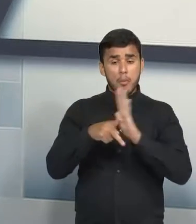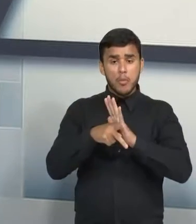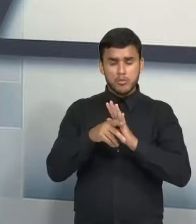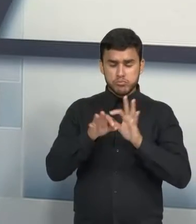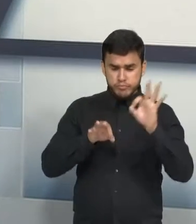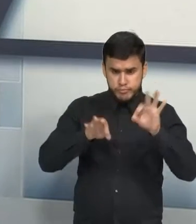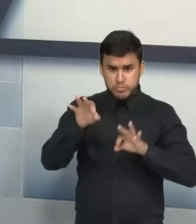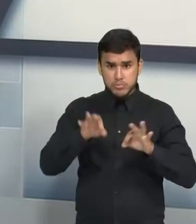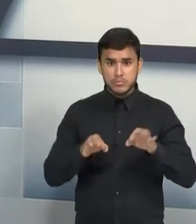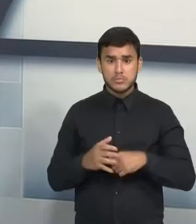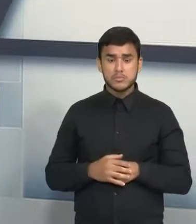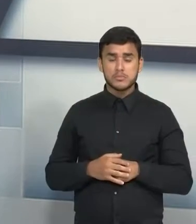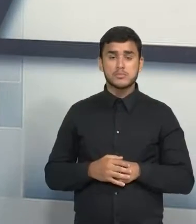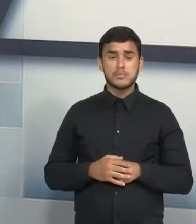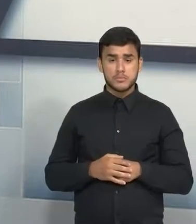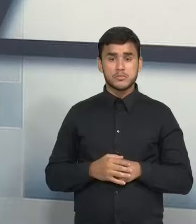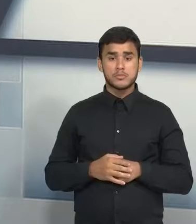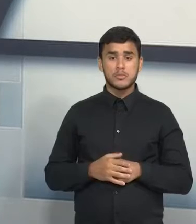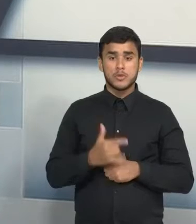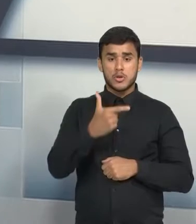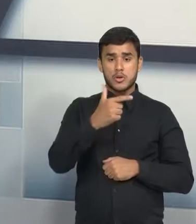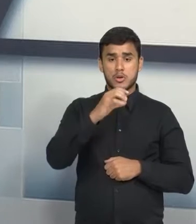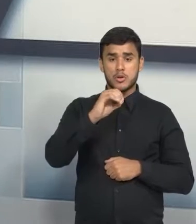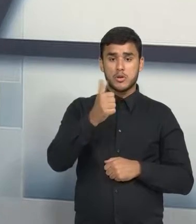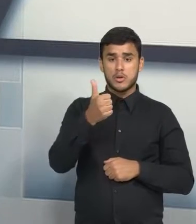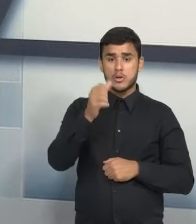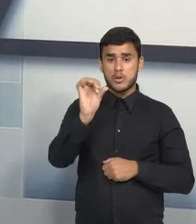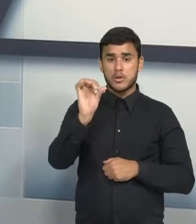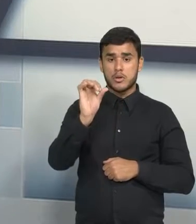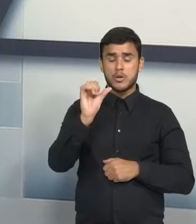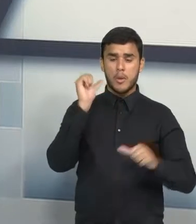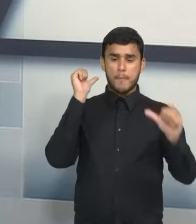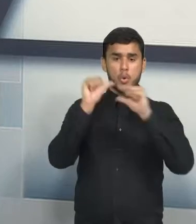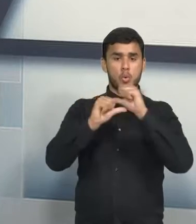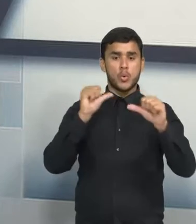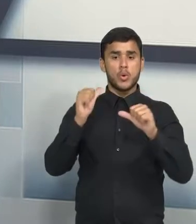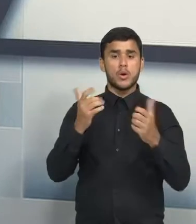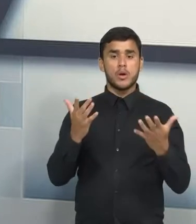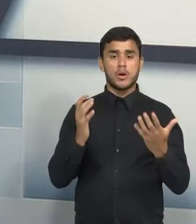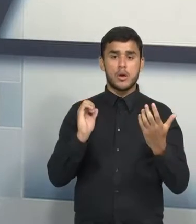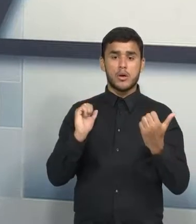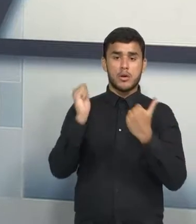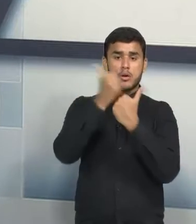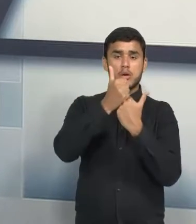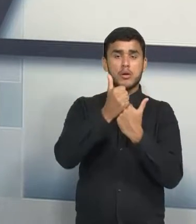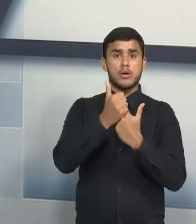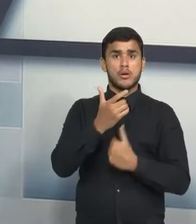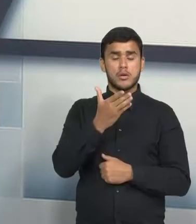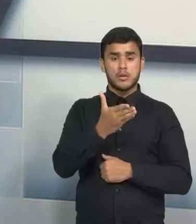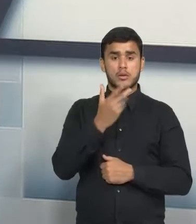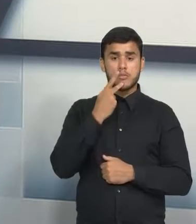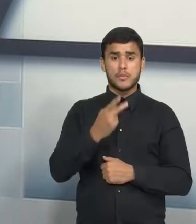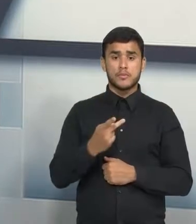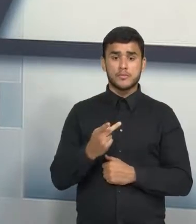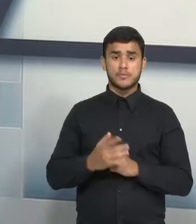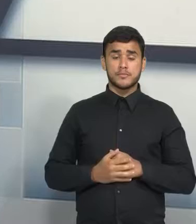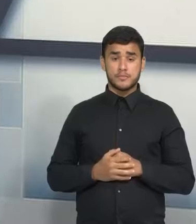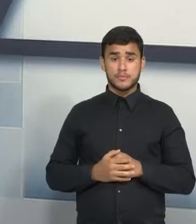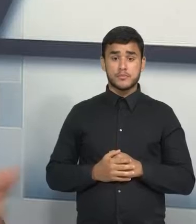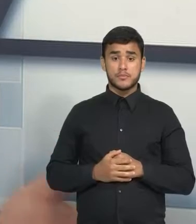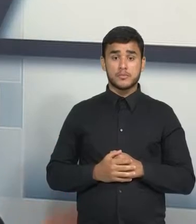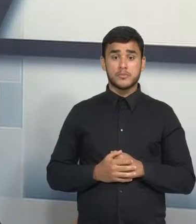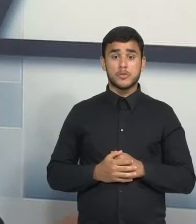trabalho. Em 2016, o governador mudou para o secretário atual. Aí a gente terminou 2017